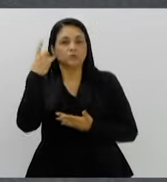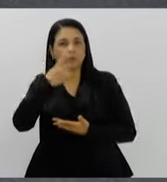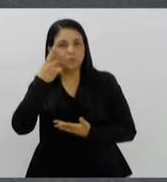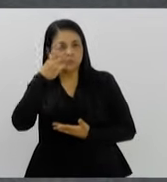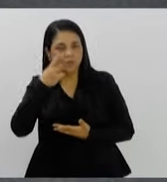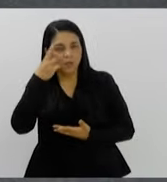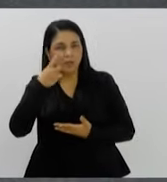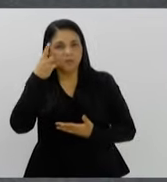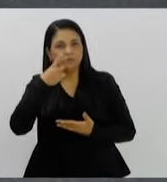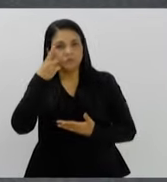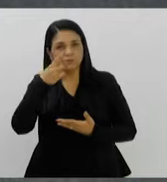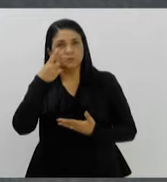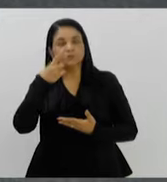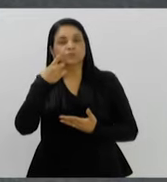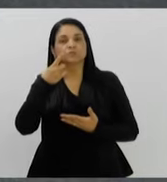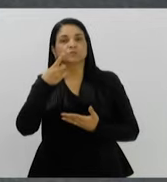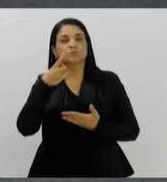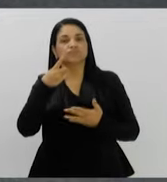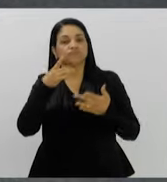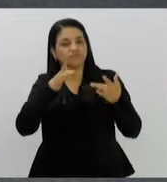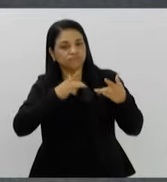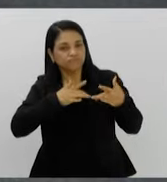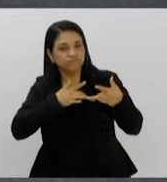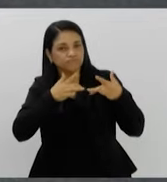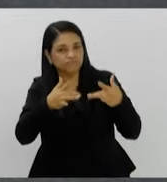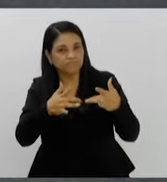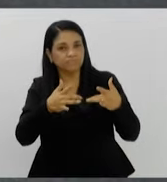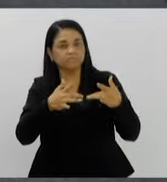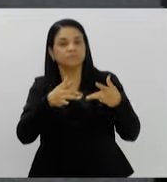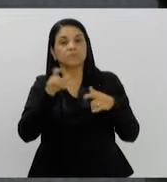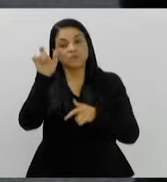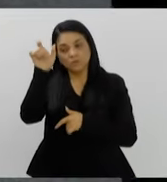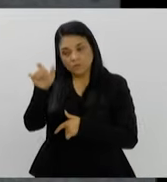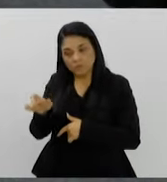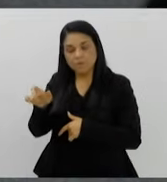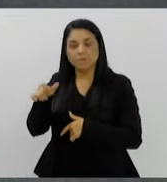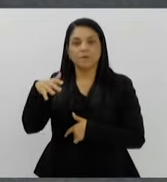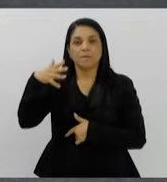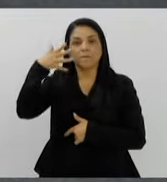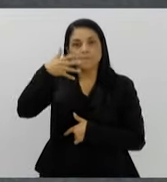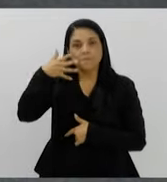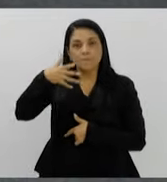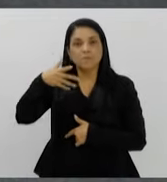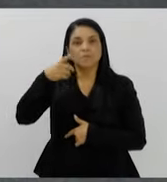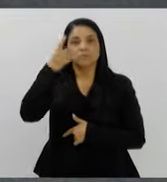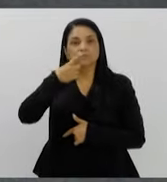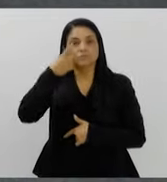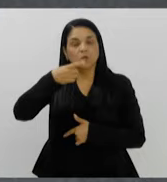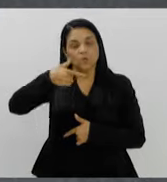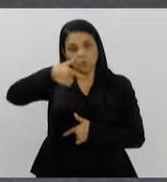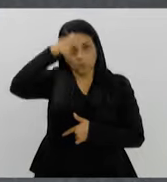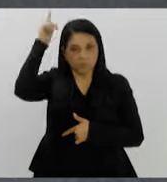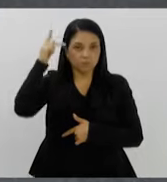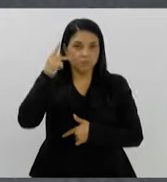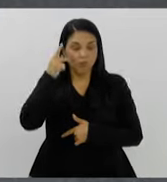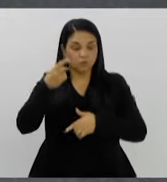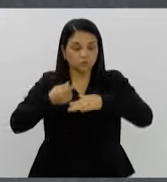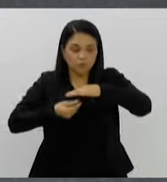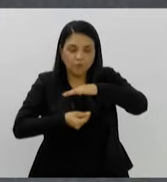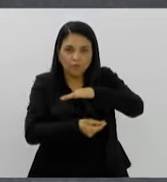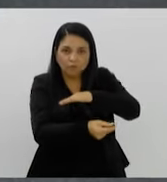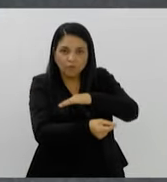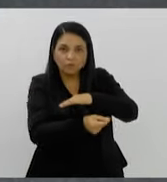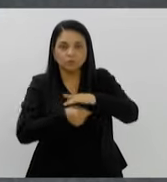outros Nós também Somos solidários ao que falou aqui o deputado Luís Paulo sobre a questão do fundo né Rio